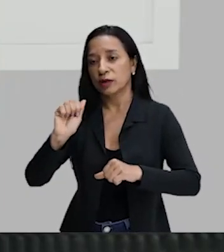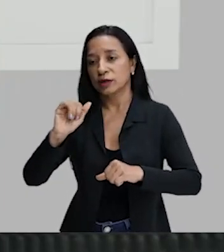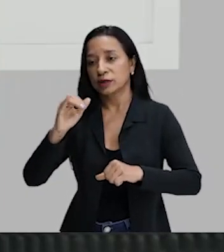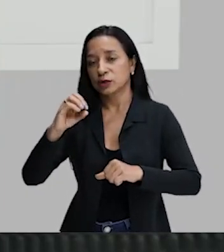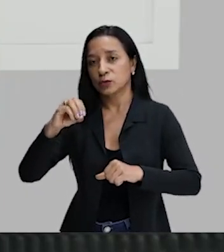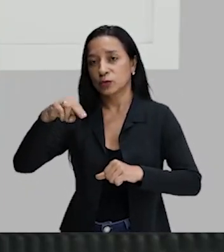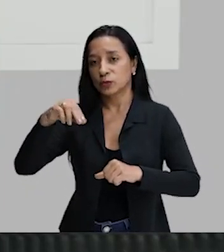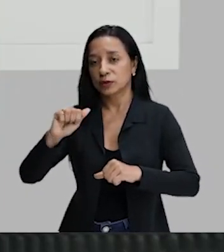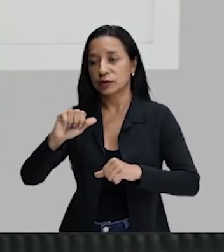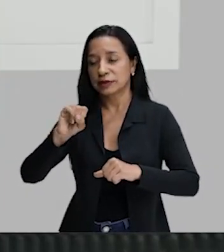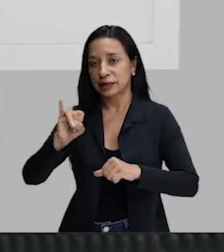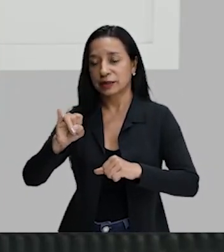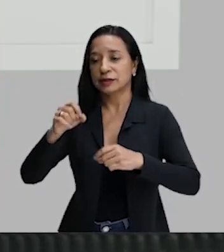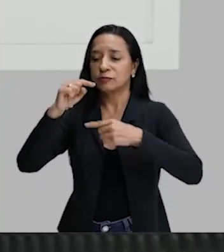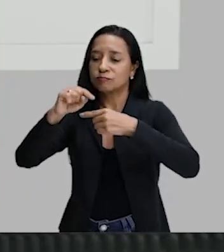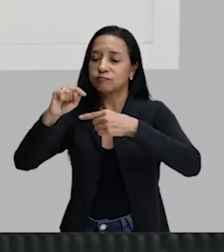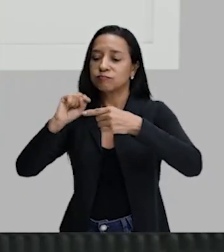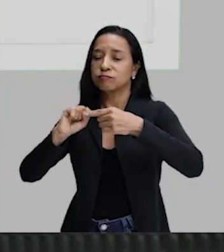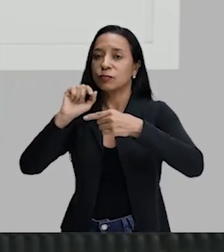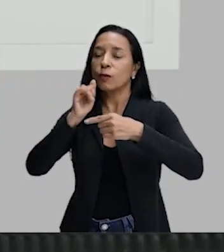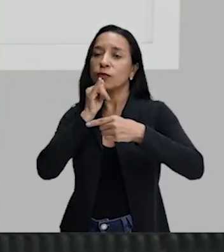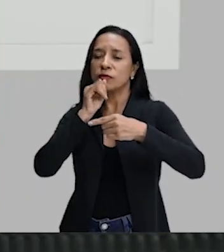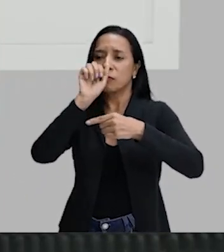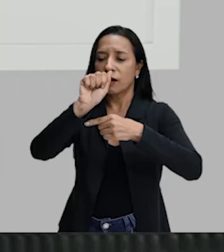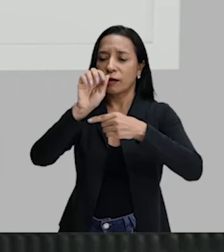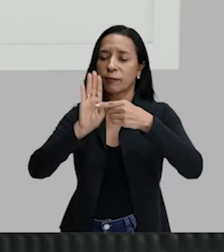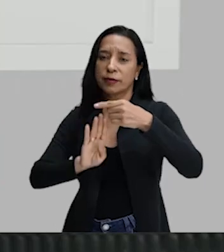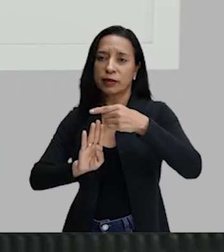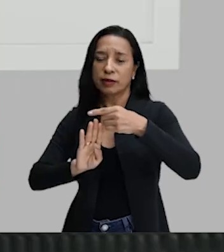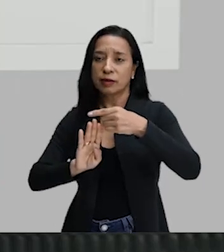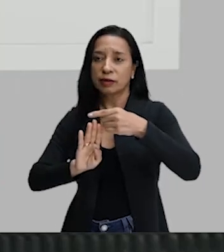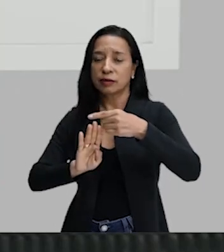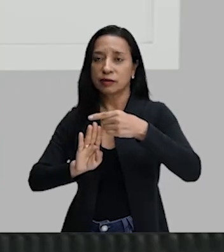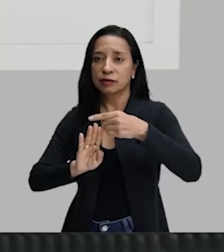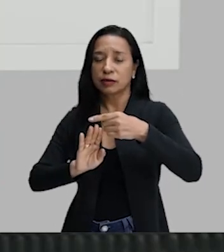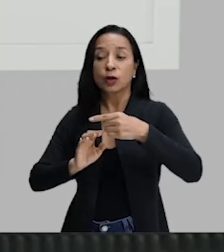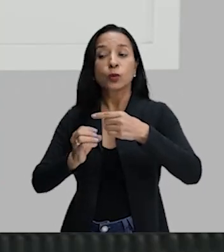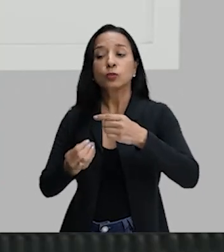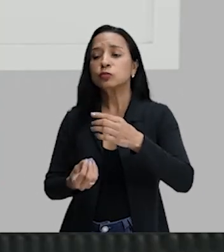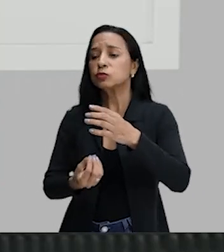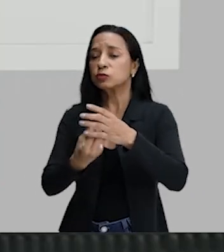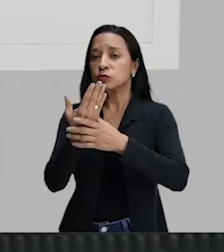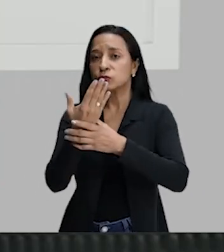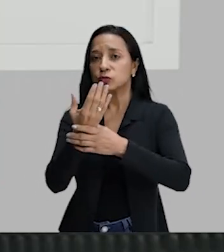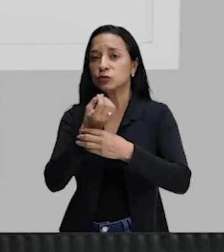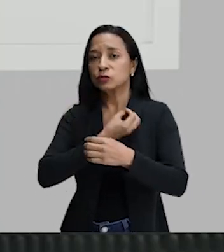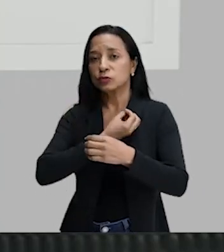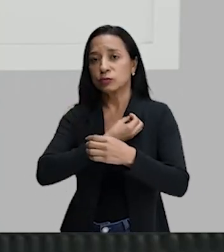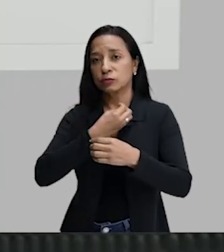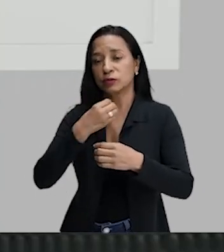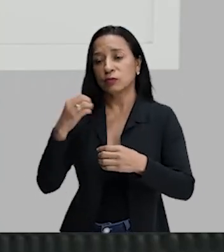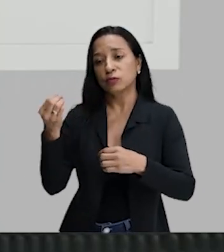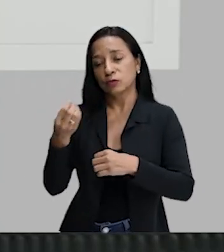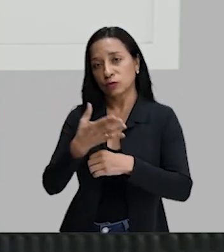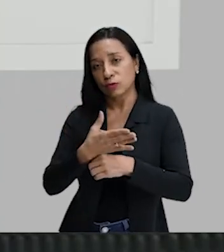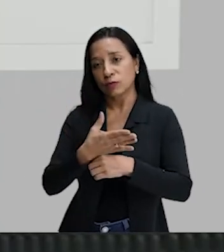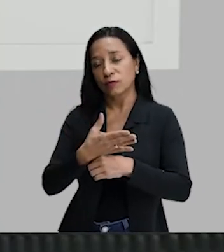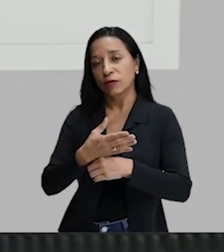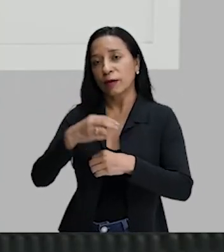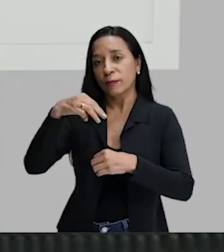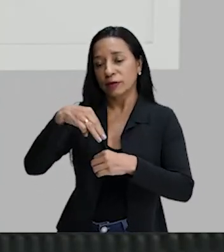na forma de fração. Então, toda vez que surge um número novo, aí a matemática cria um número novo e um novo